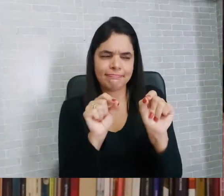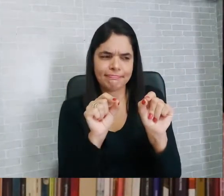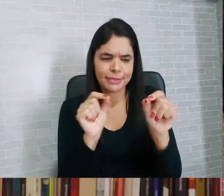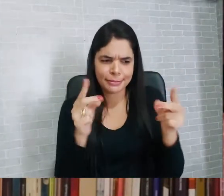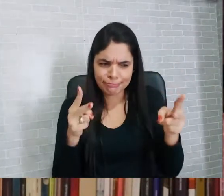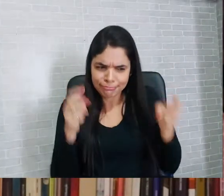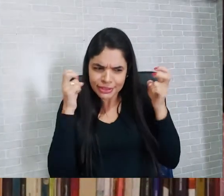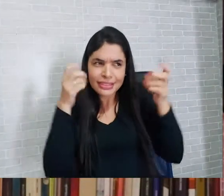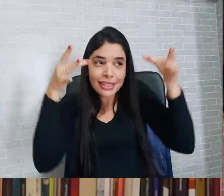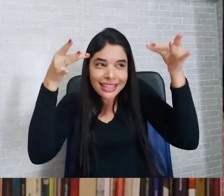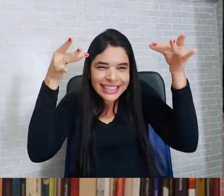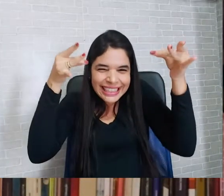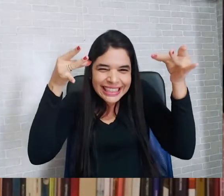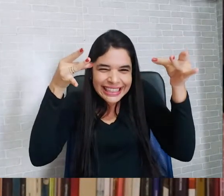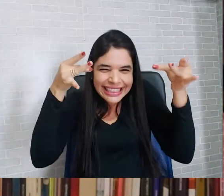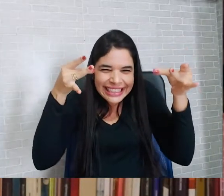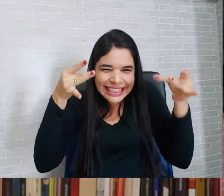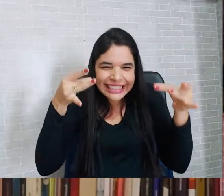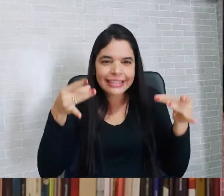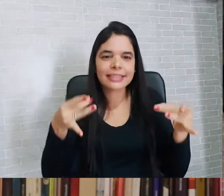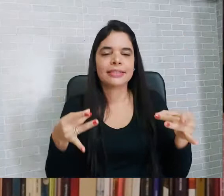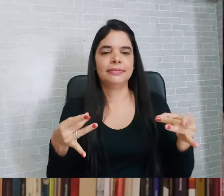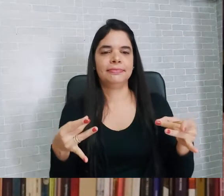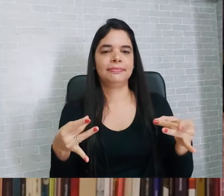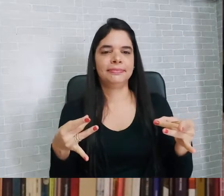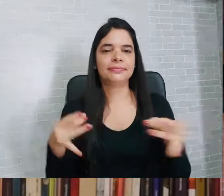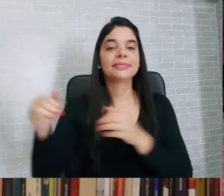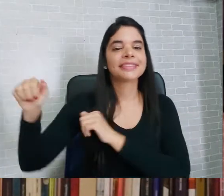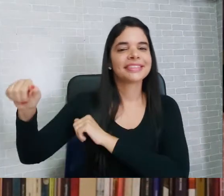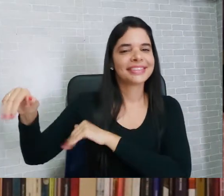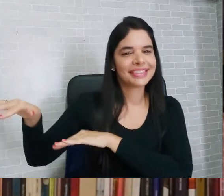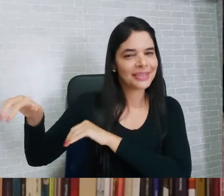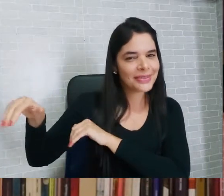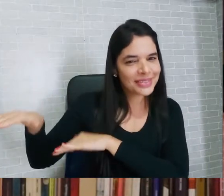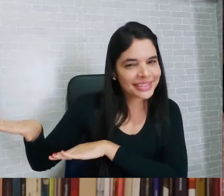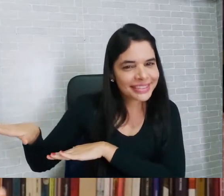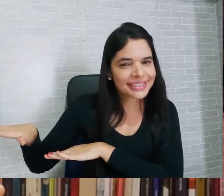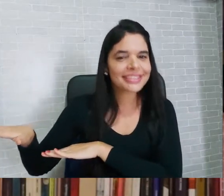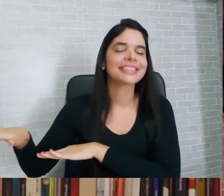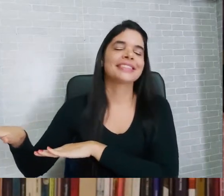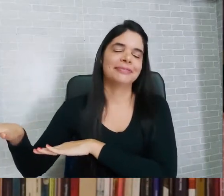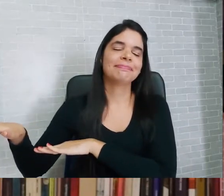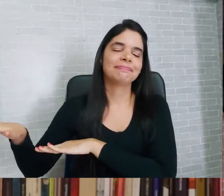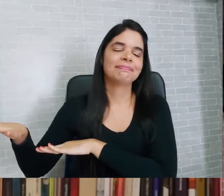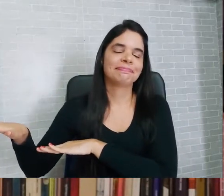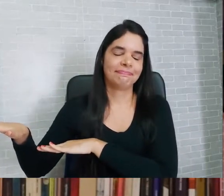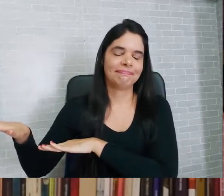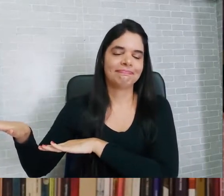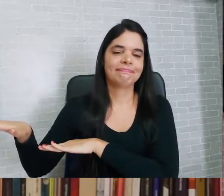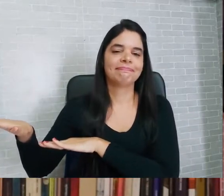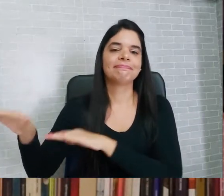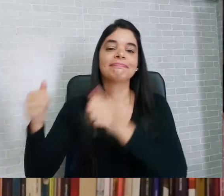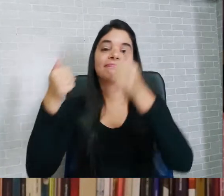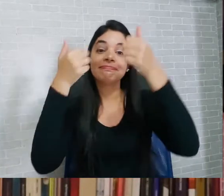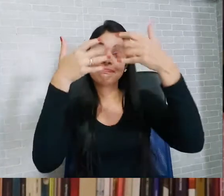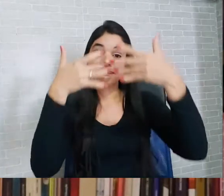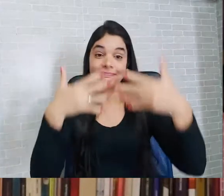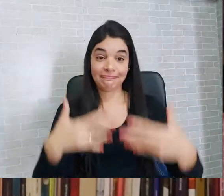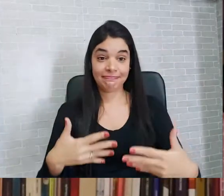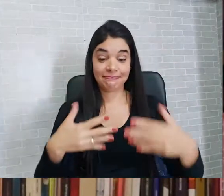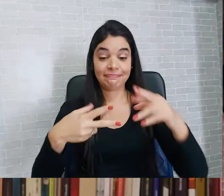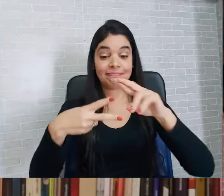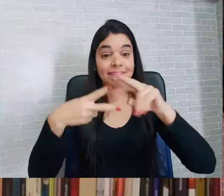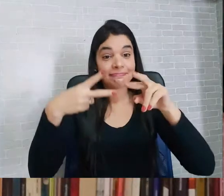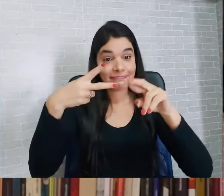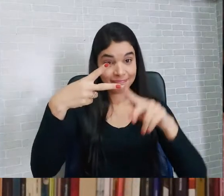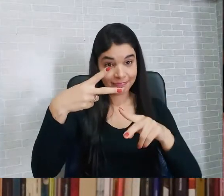pequenas ou detalhistas, né, a respeito da Guiana, de Guadalupe e da Martinica. A primeira